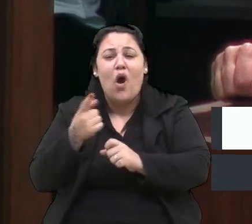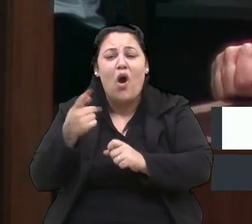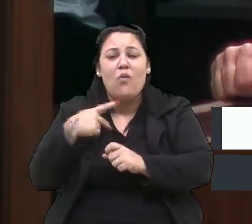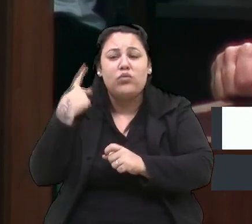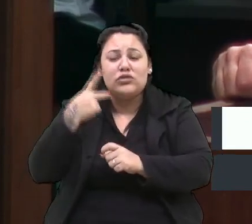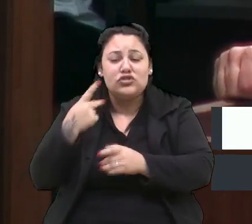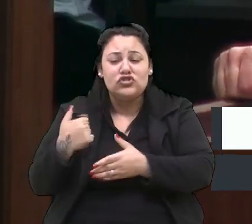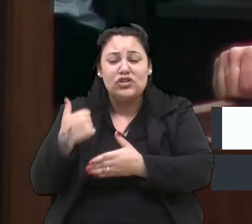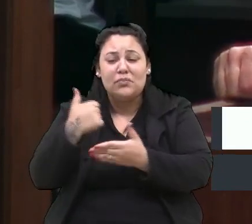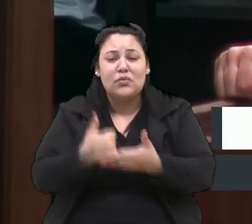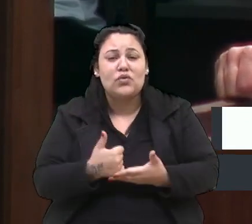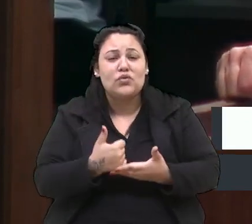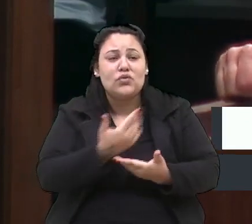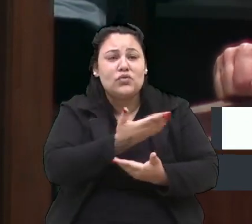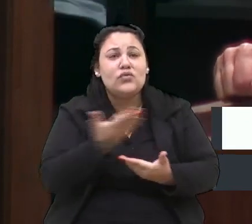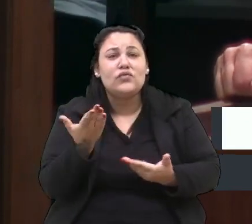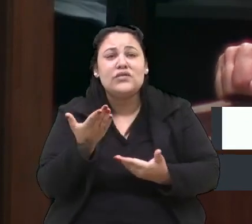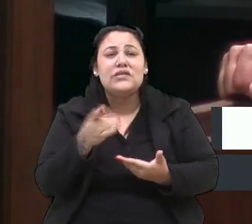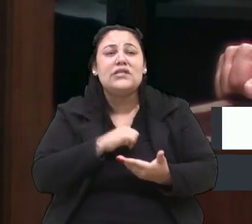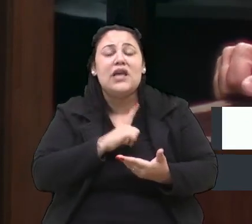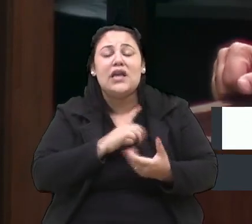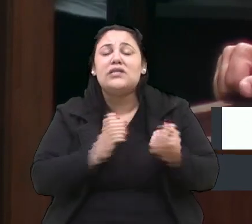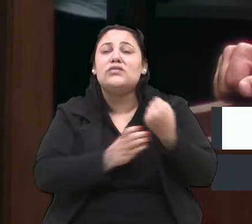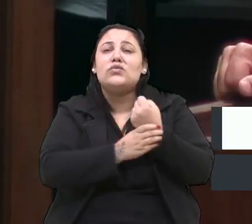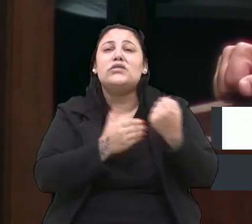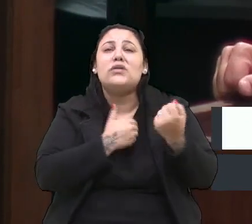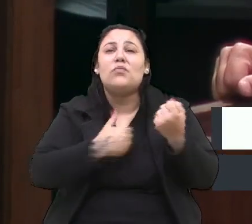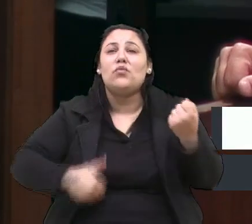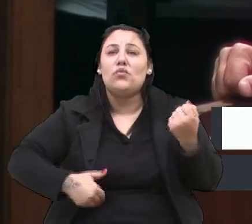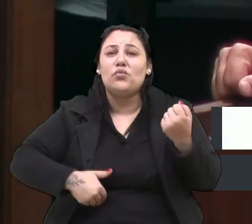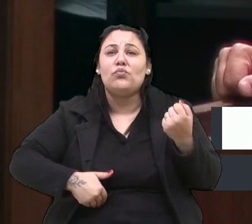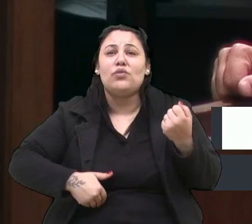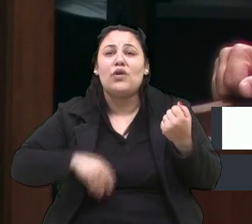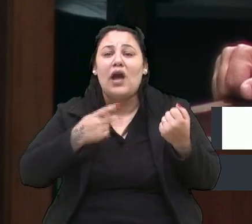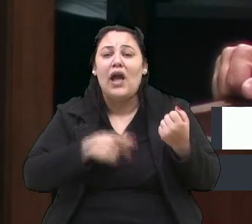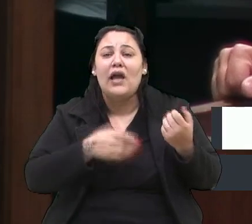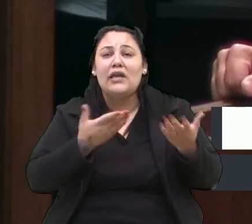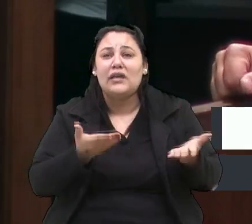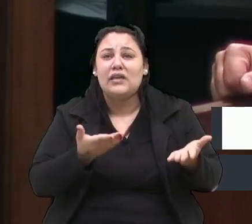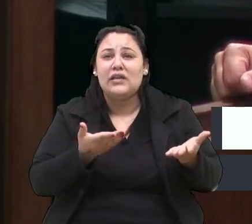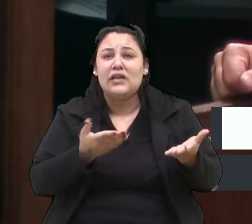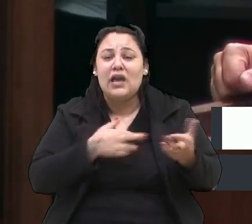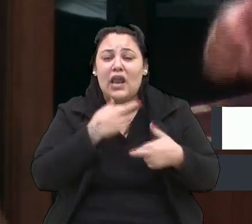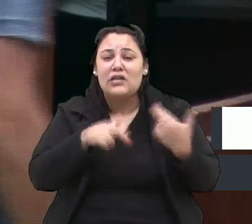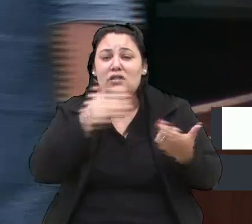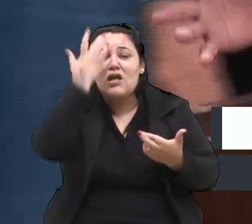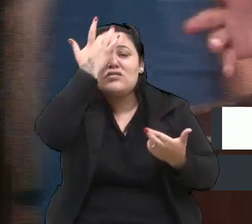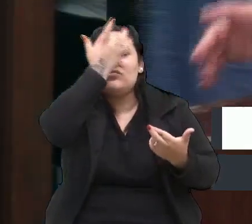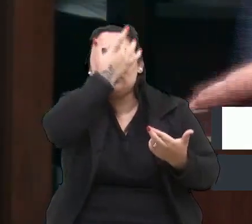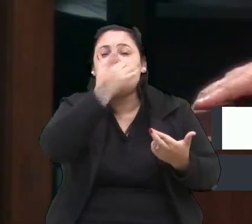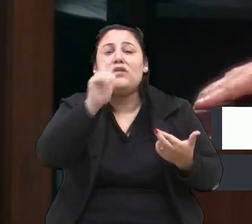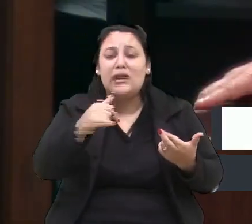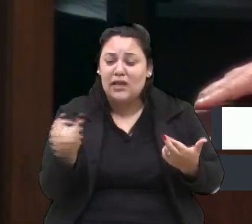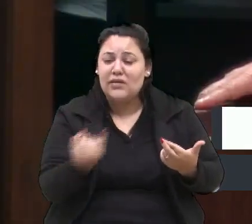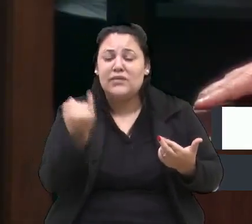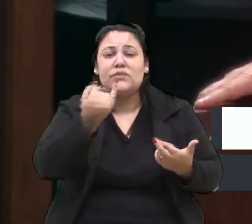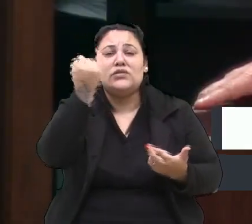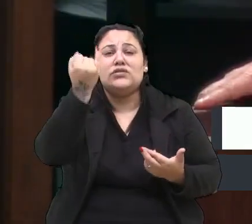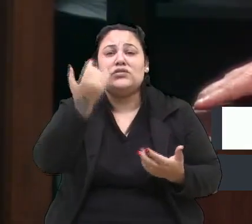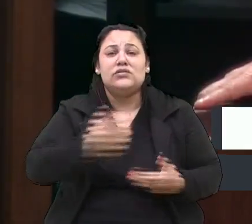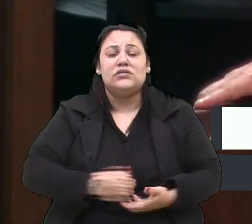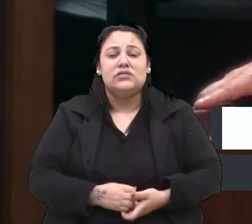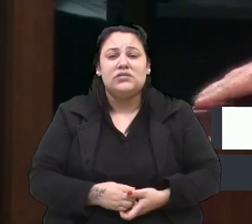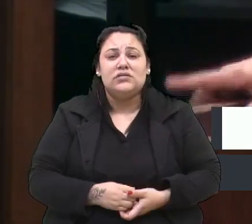esses trabalhadores da segurança pública no nosso município, no que tange a saúde mental, que é fundamental para